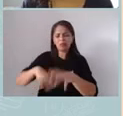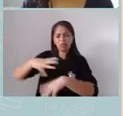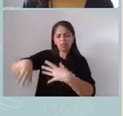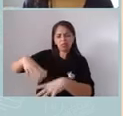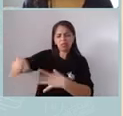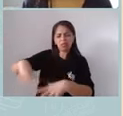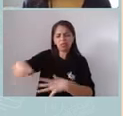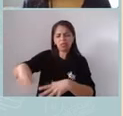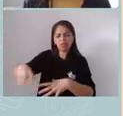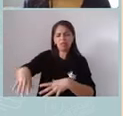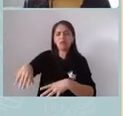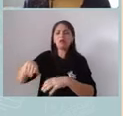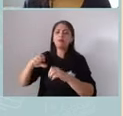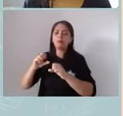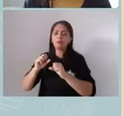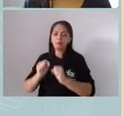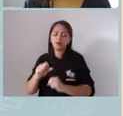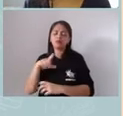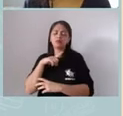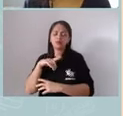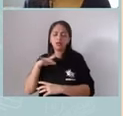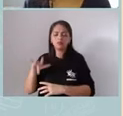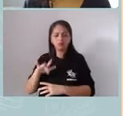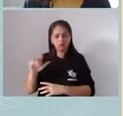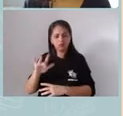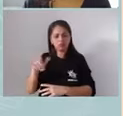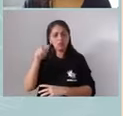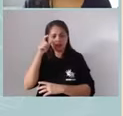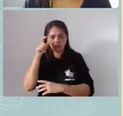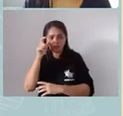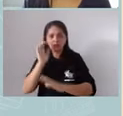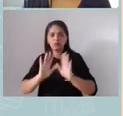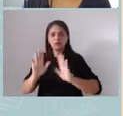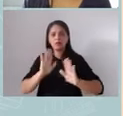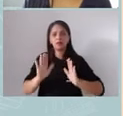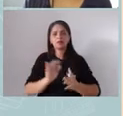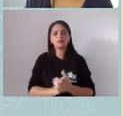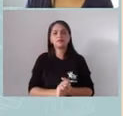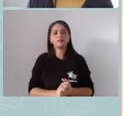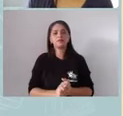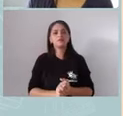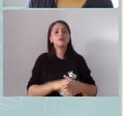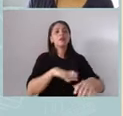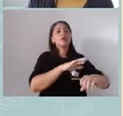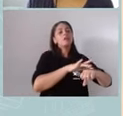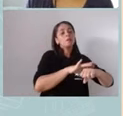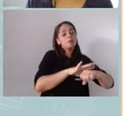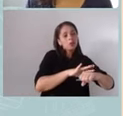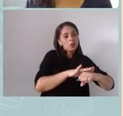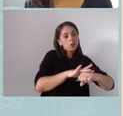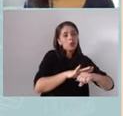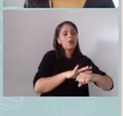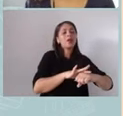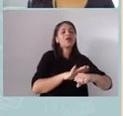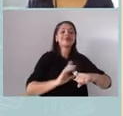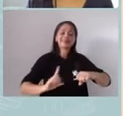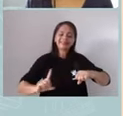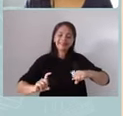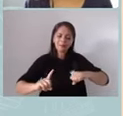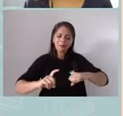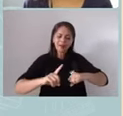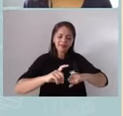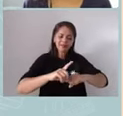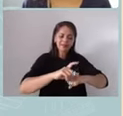e etc. Ok? Então, se atentem a isso. Doenças bacterianas. Lembrar que as